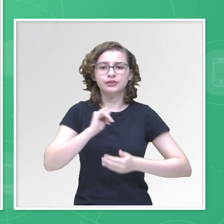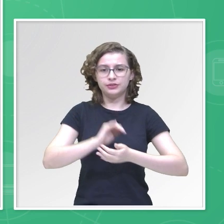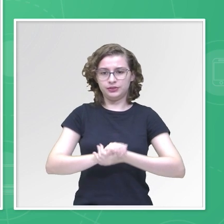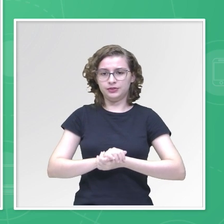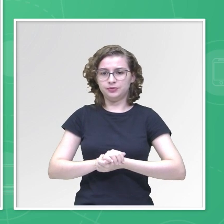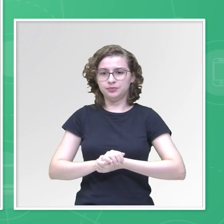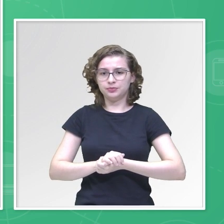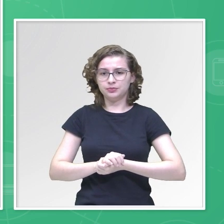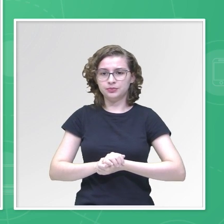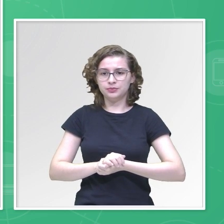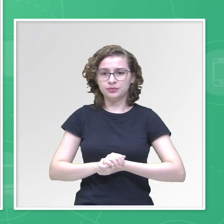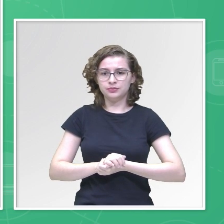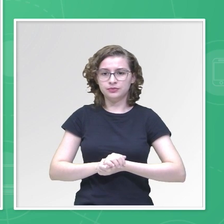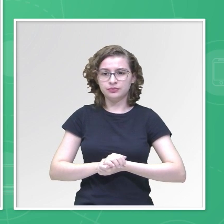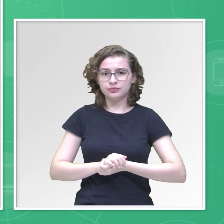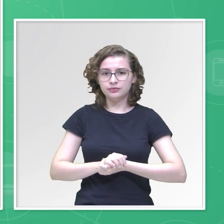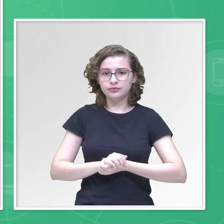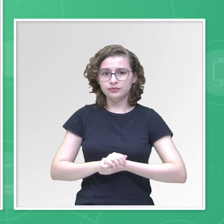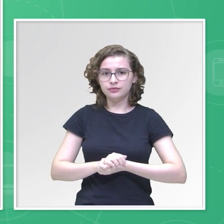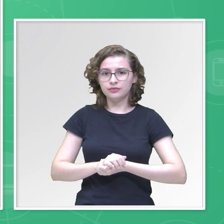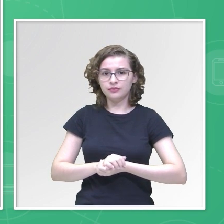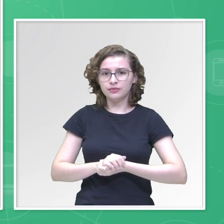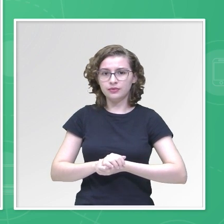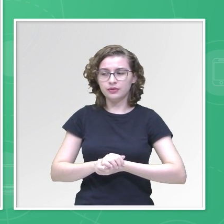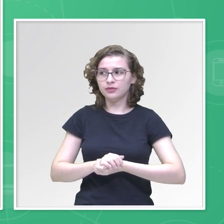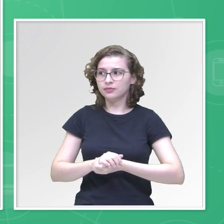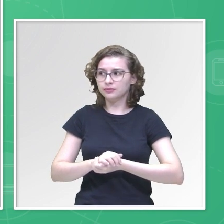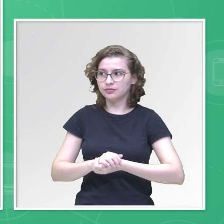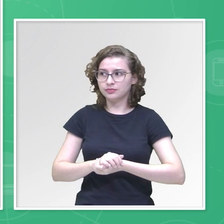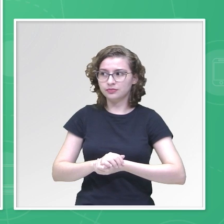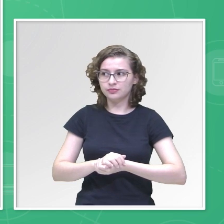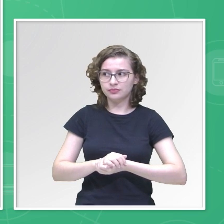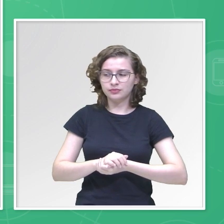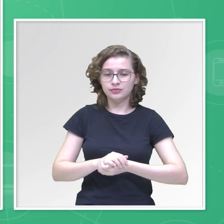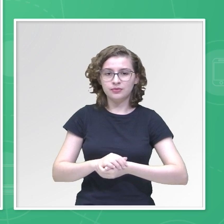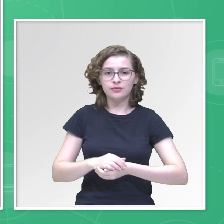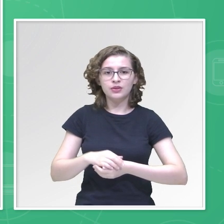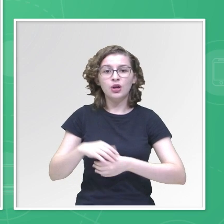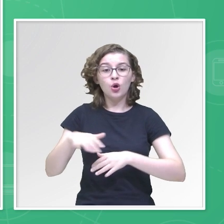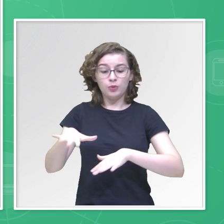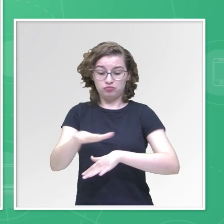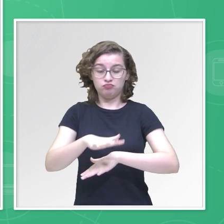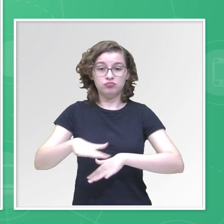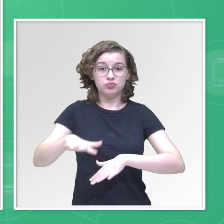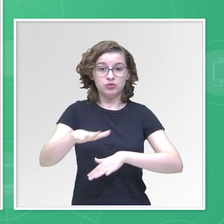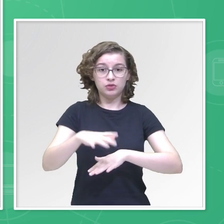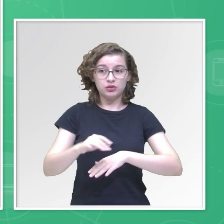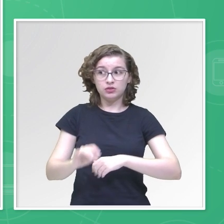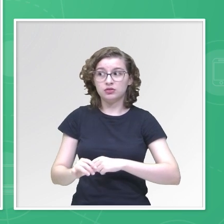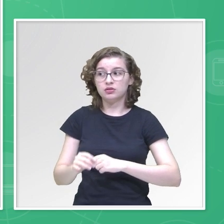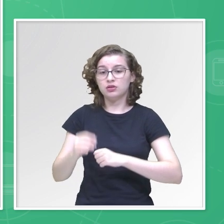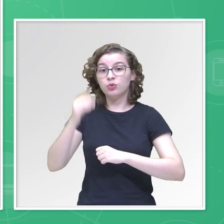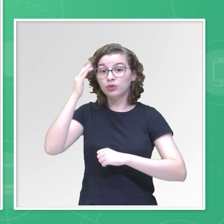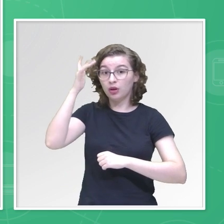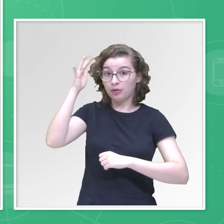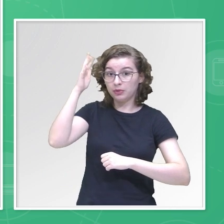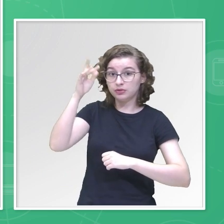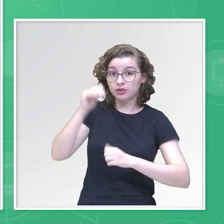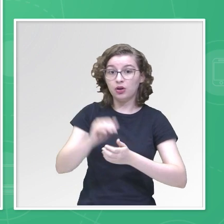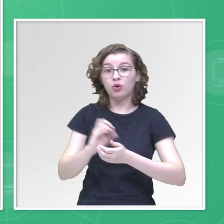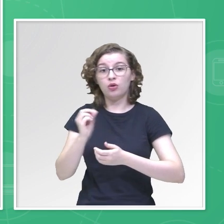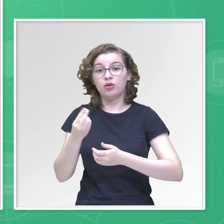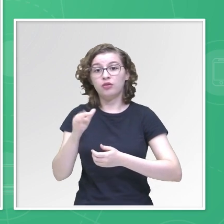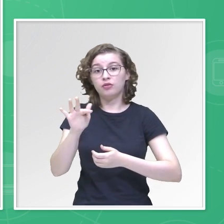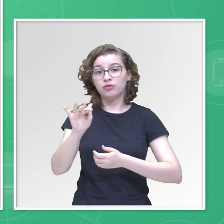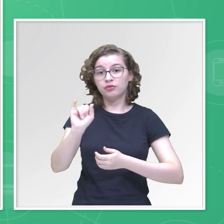temporal ou psicológico que a história vai acontecer né ela pode acontecer no ambiente físico que é o espaço